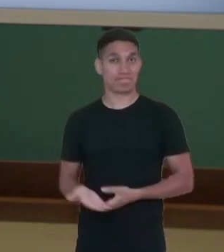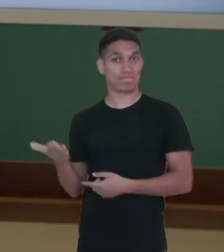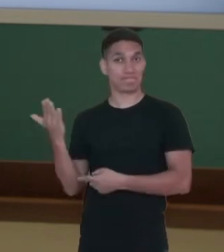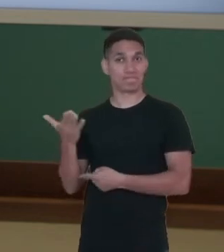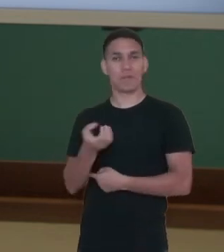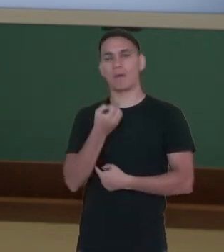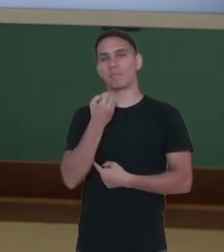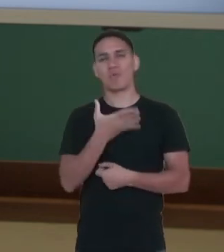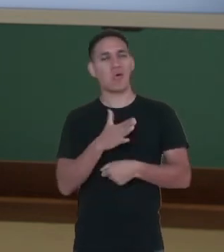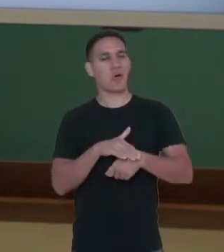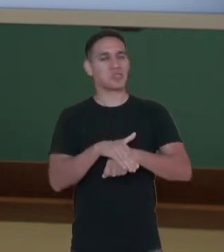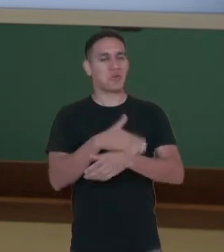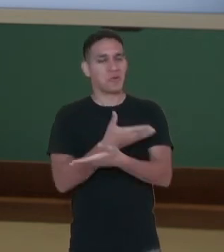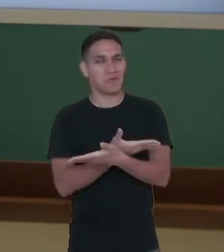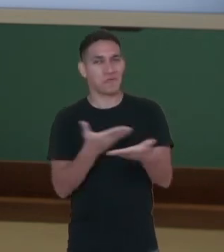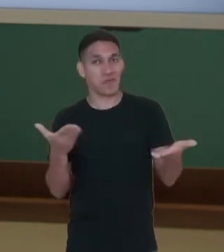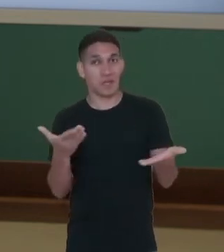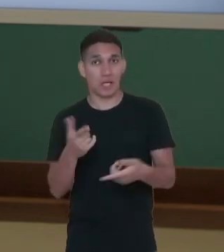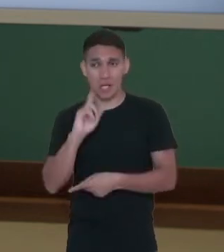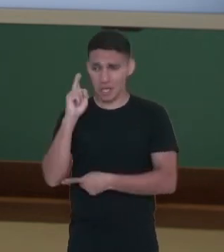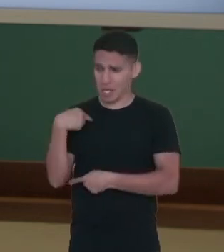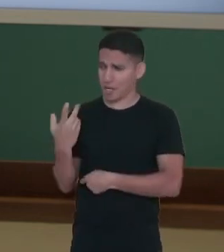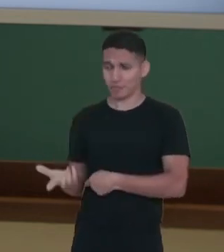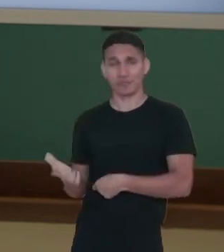Boa noite, povo, que eu